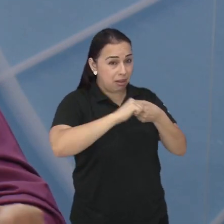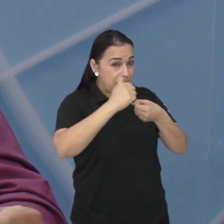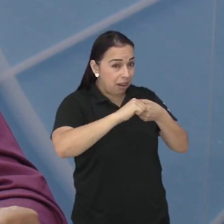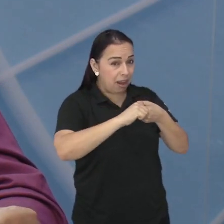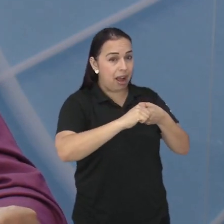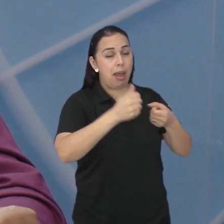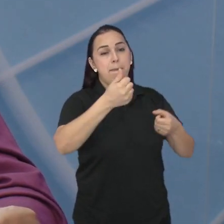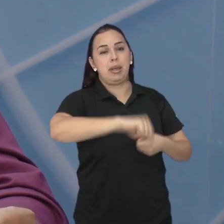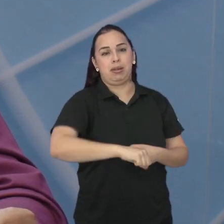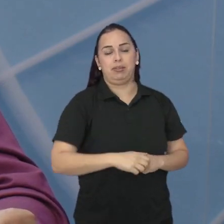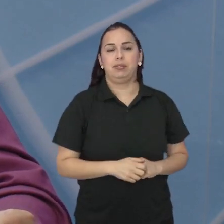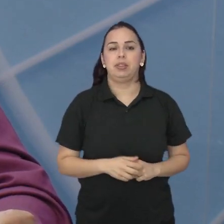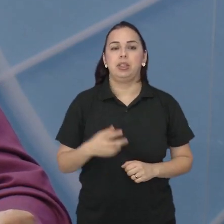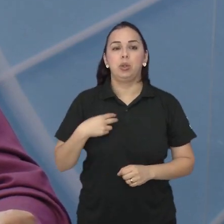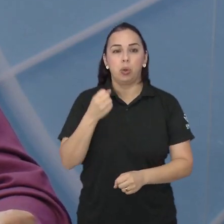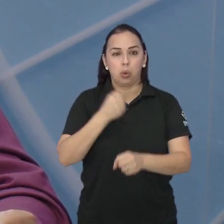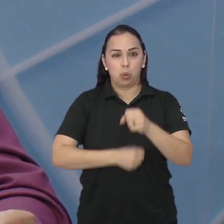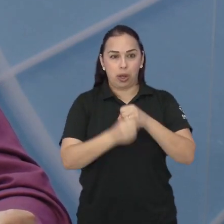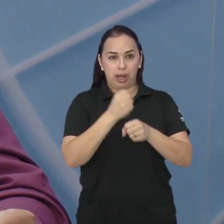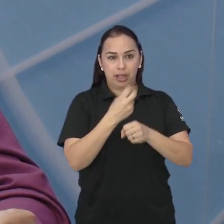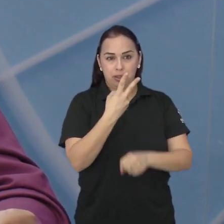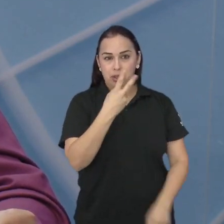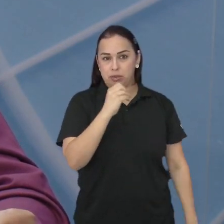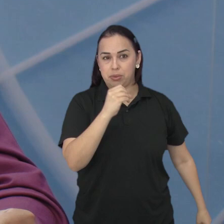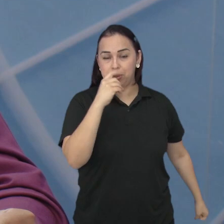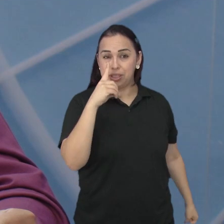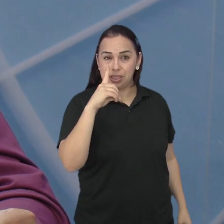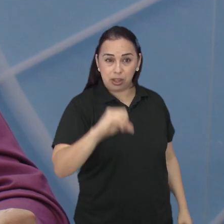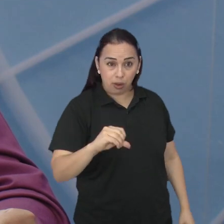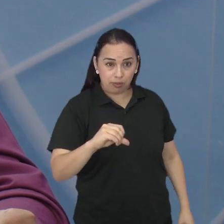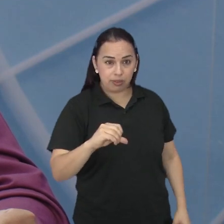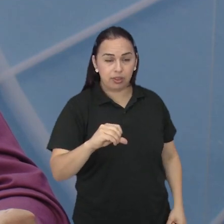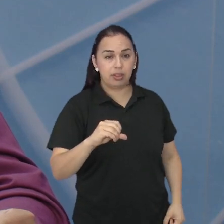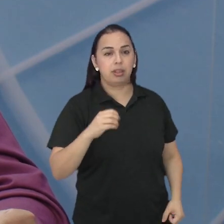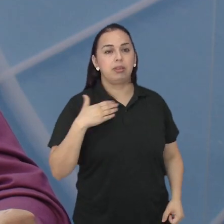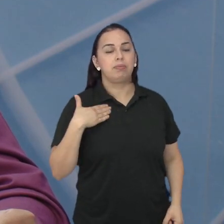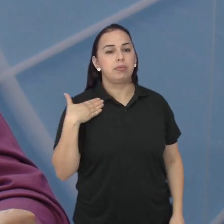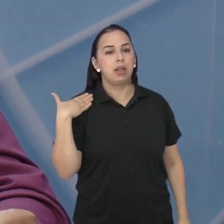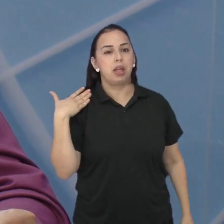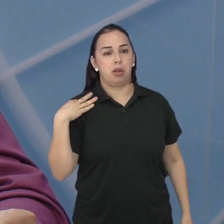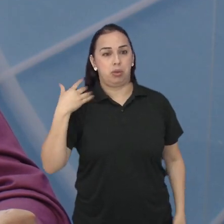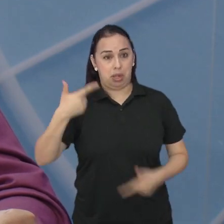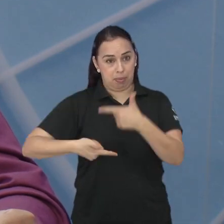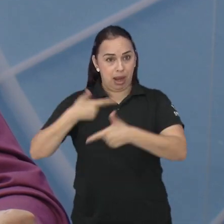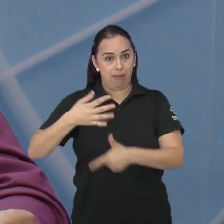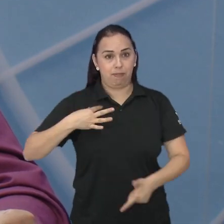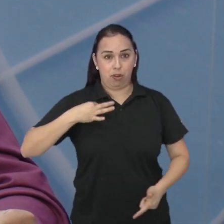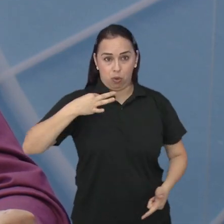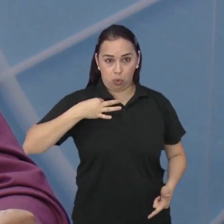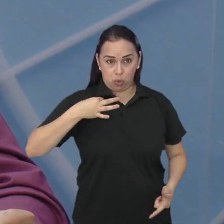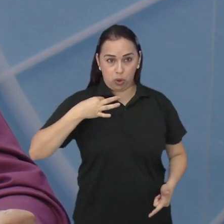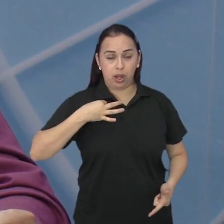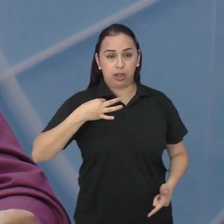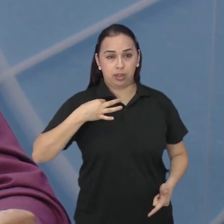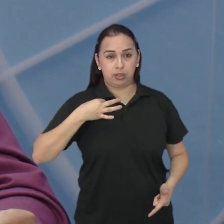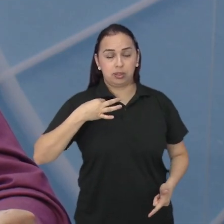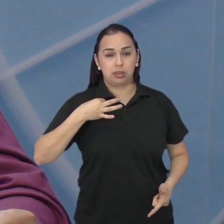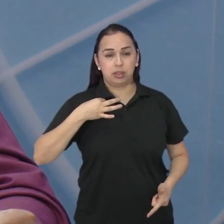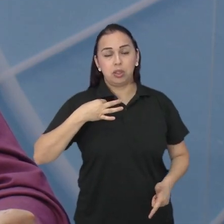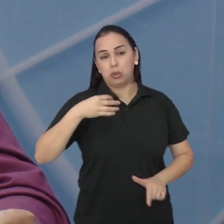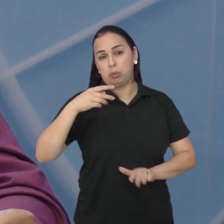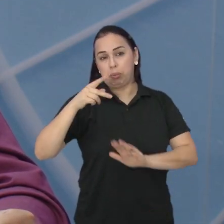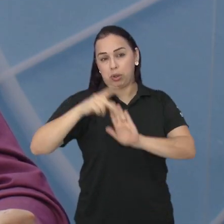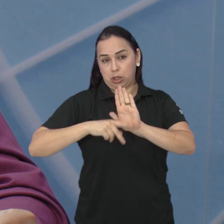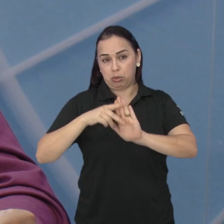Em 2019, né, eu entrei como psicólogo em comunidade terapêutica, né, trabalhei em voluntária e voluntária também, até pelo programa